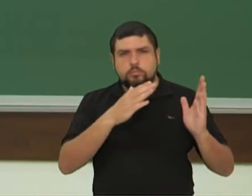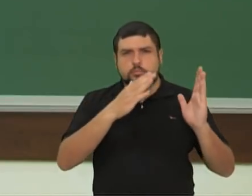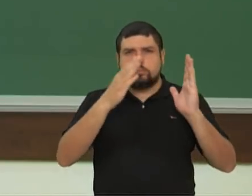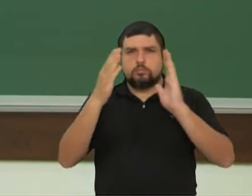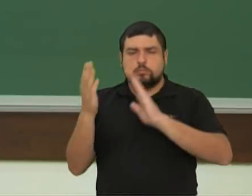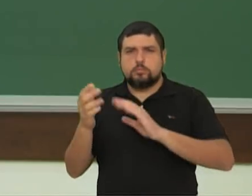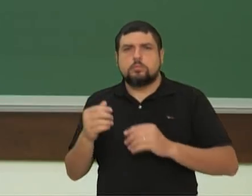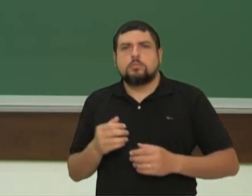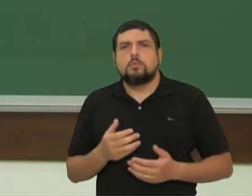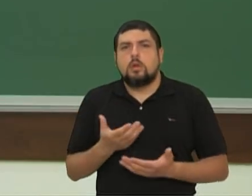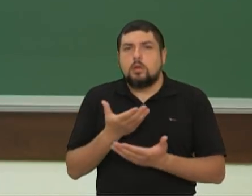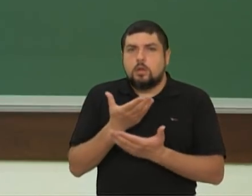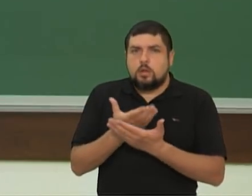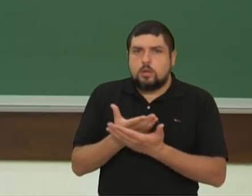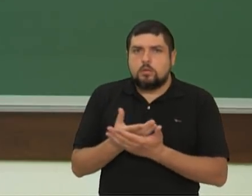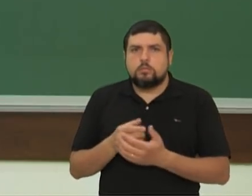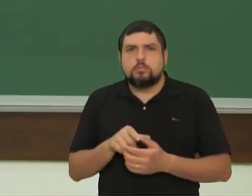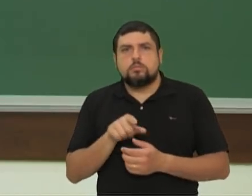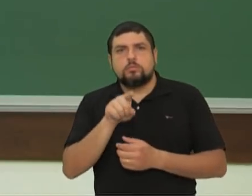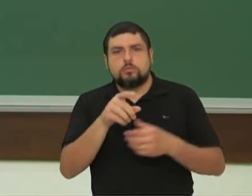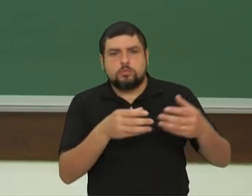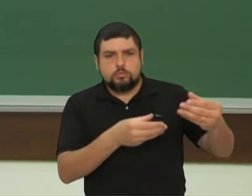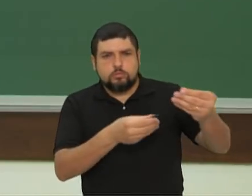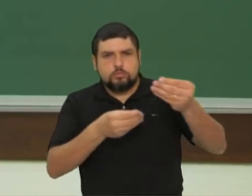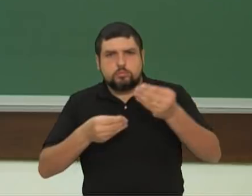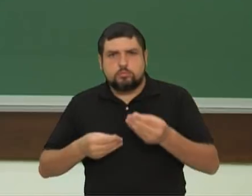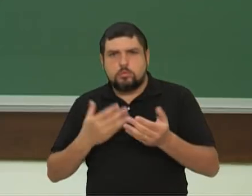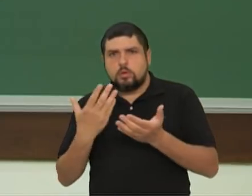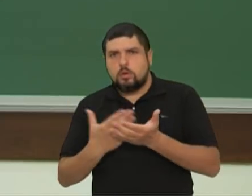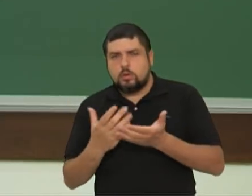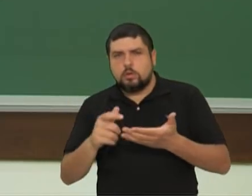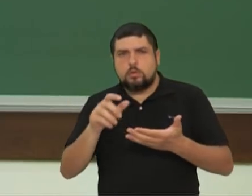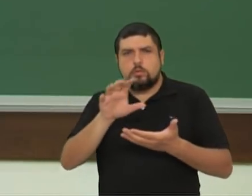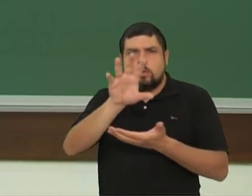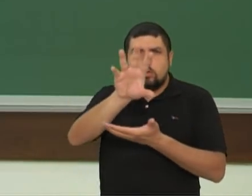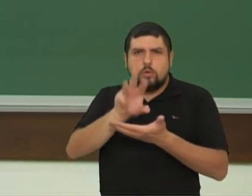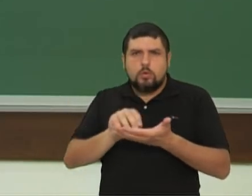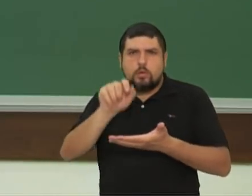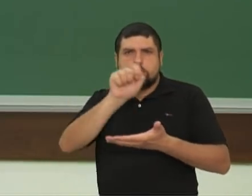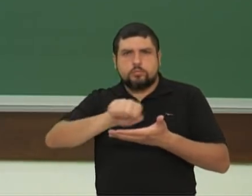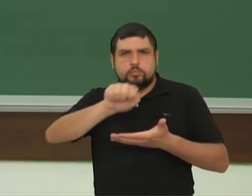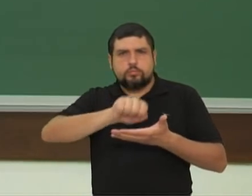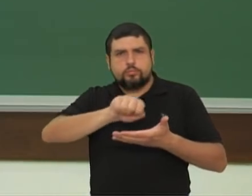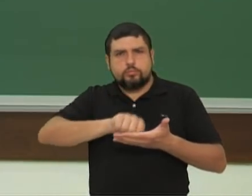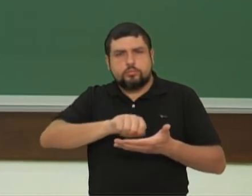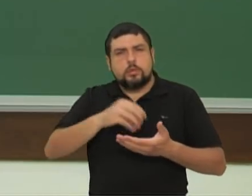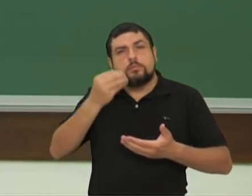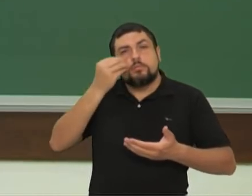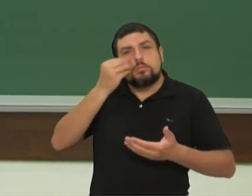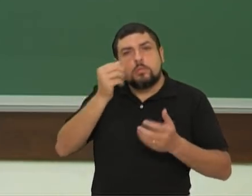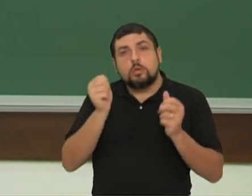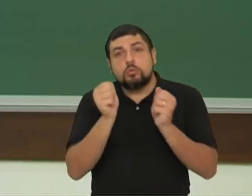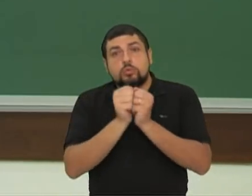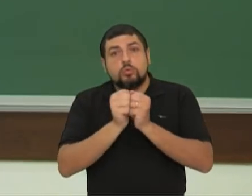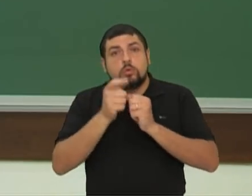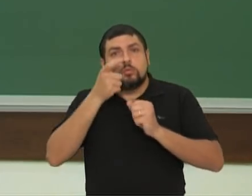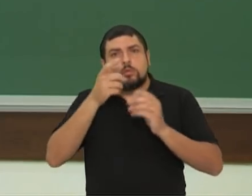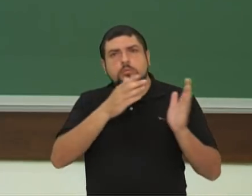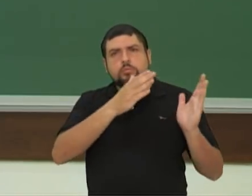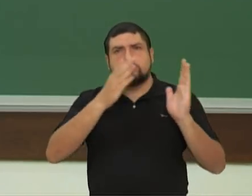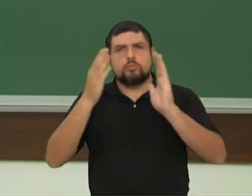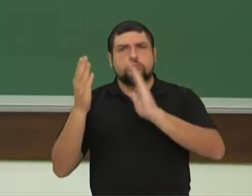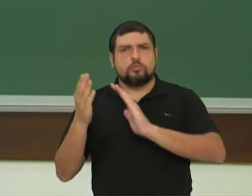pega o seu caderno, anota, tenta resolver os exercícios, acompanhar com o professor. Isso vai te ajudar